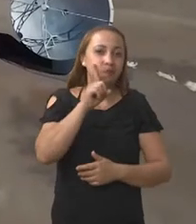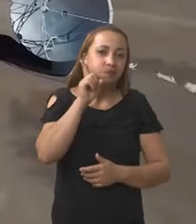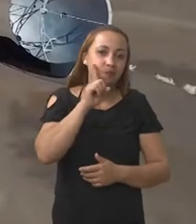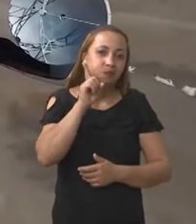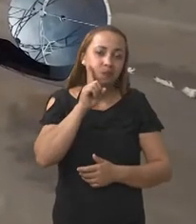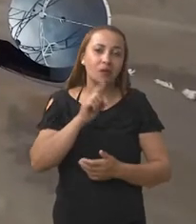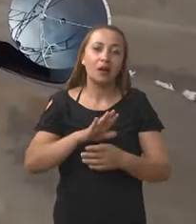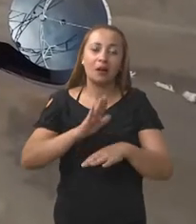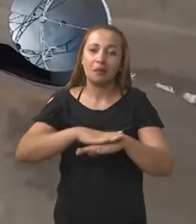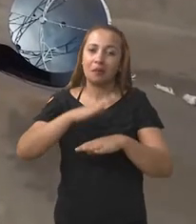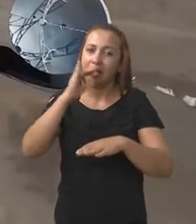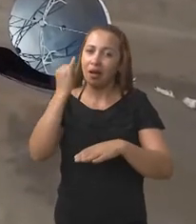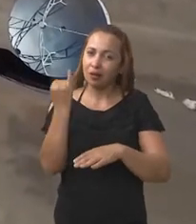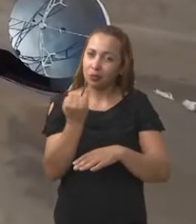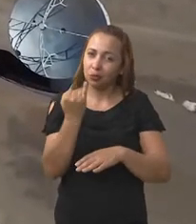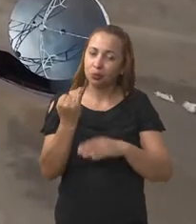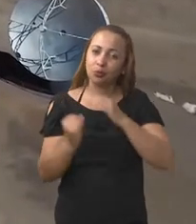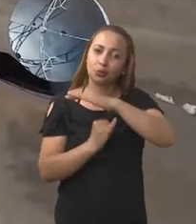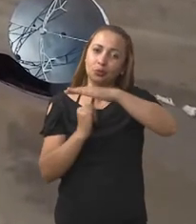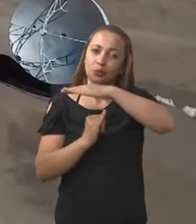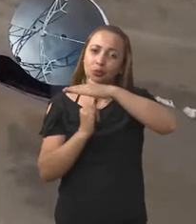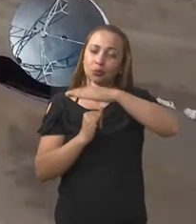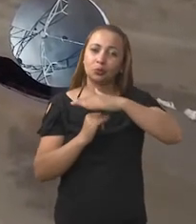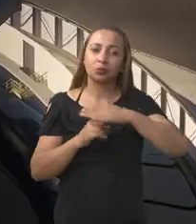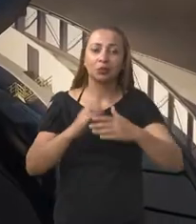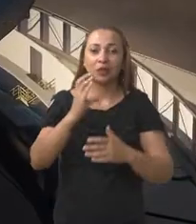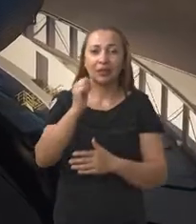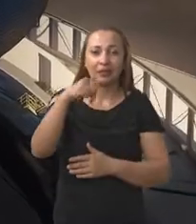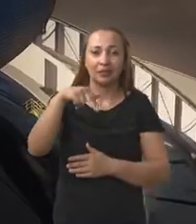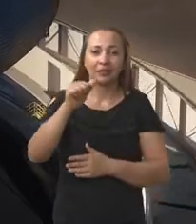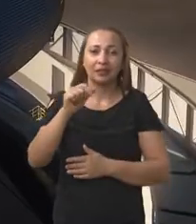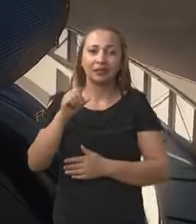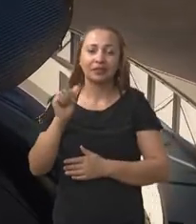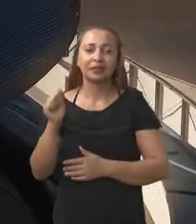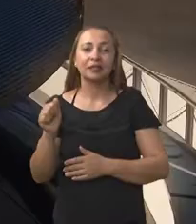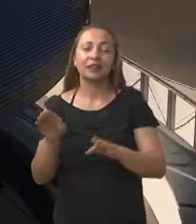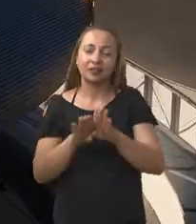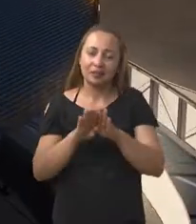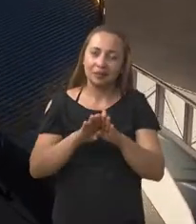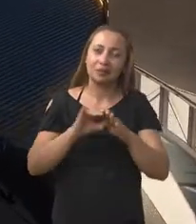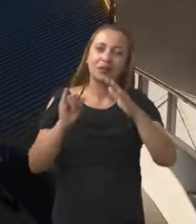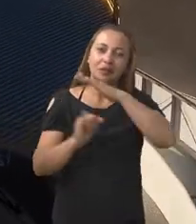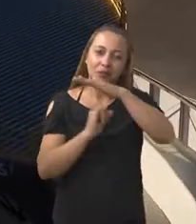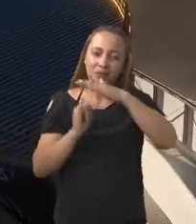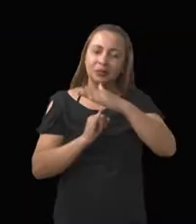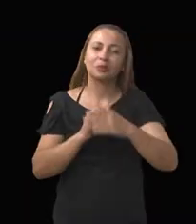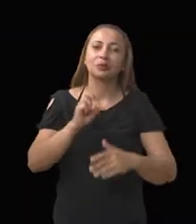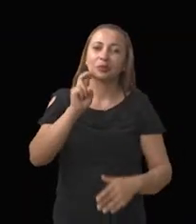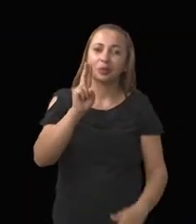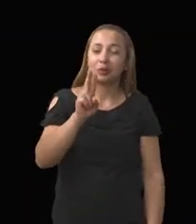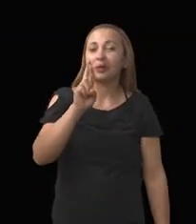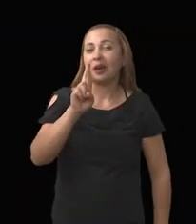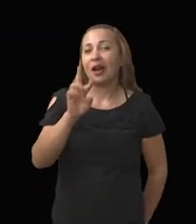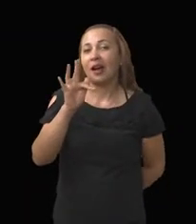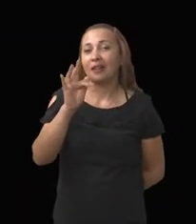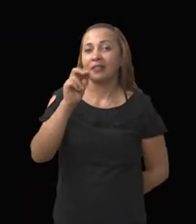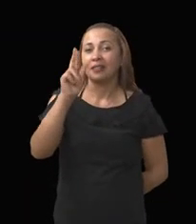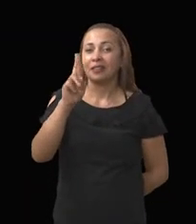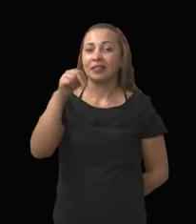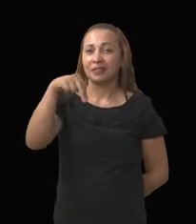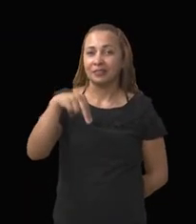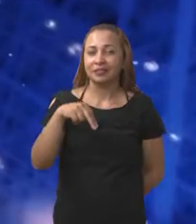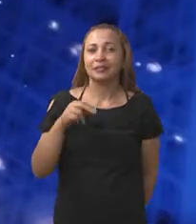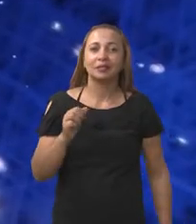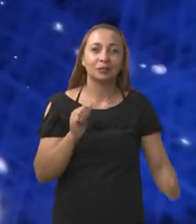americano mais o Instituto canadense e O que é a nossa UFRN e fazendo parte com Esse